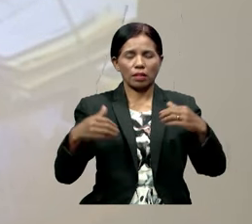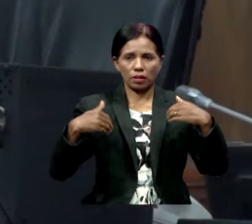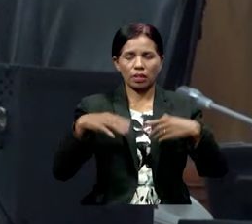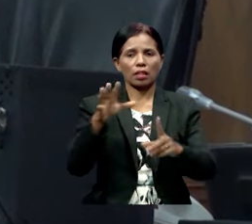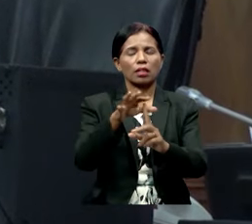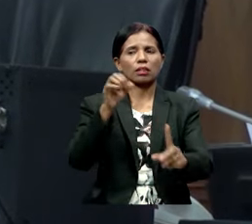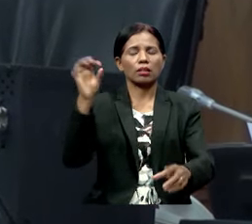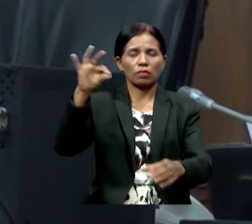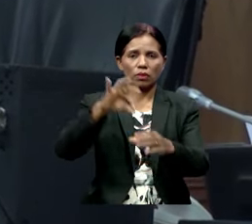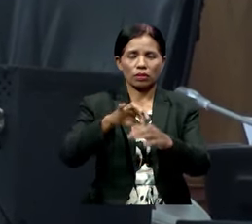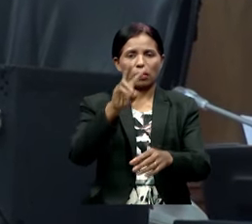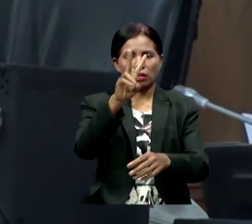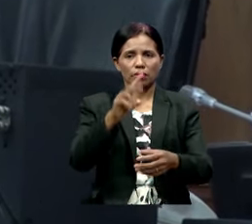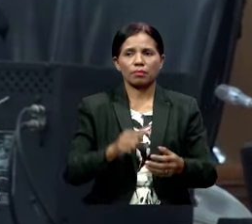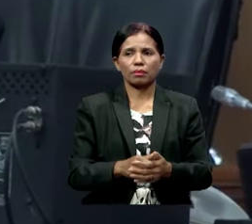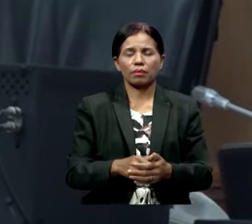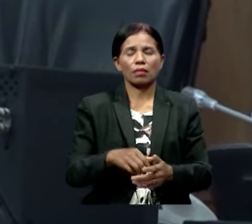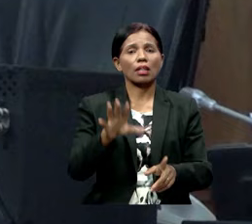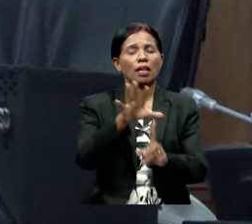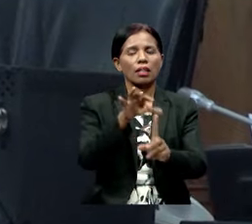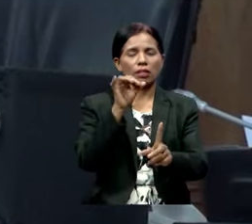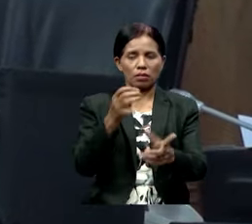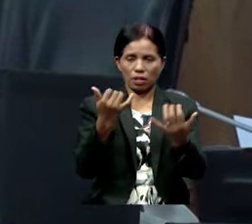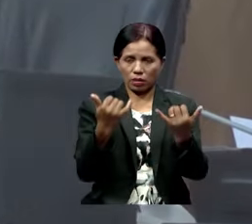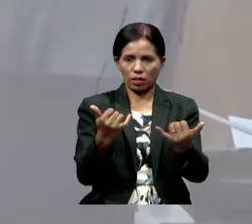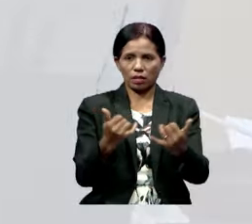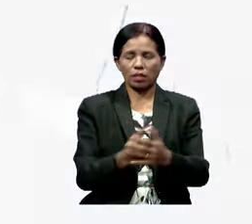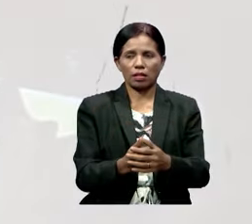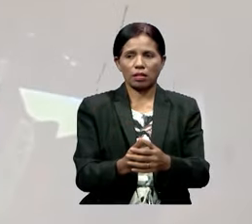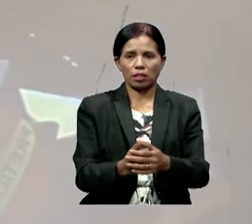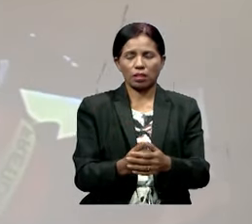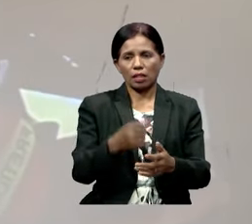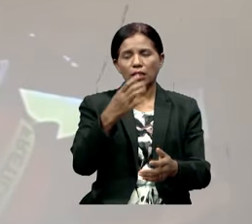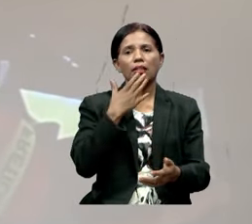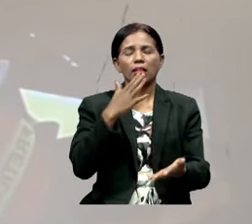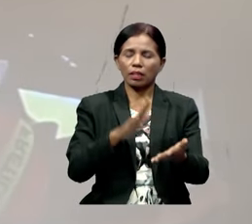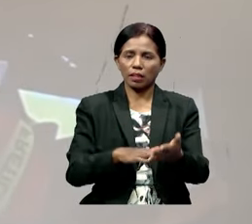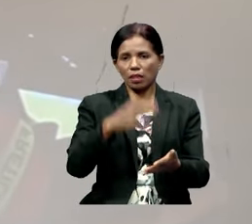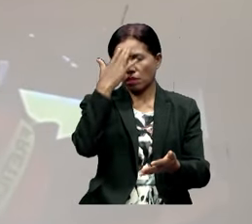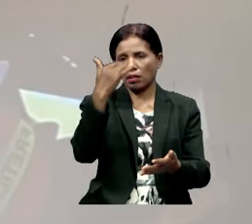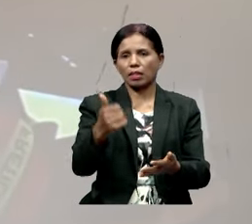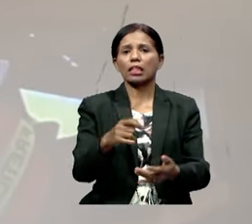eleição segunda volta. Eleição ideal, né? Ali até também saída.